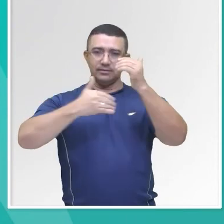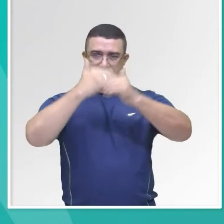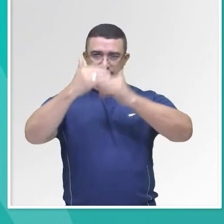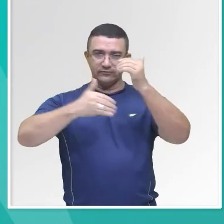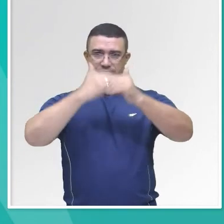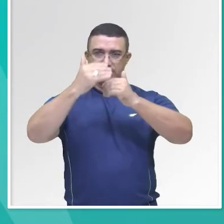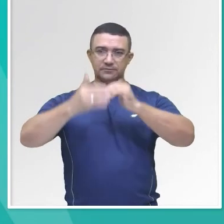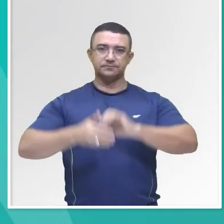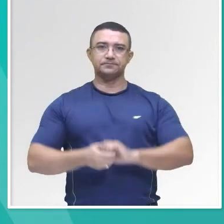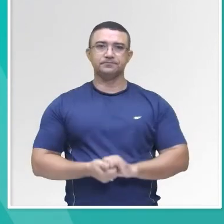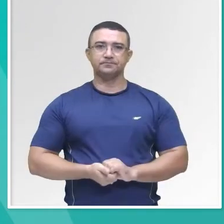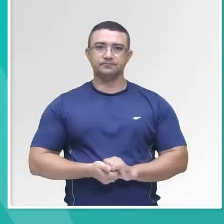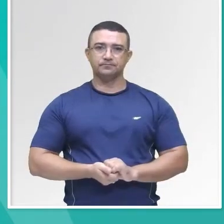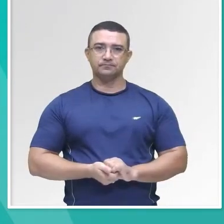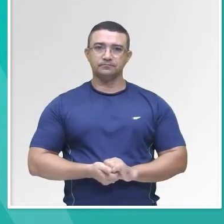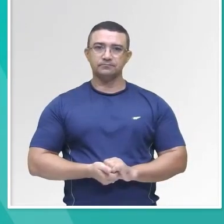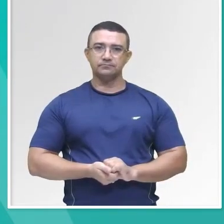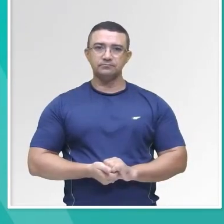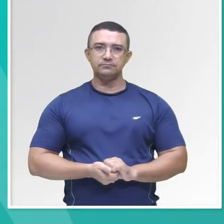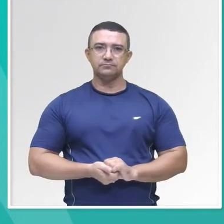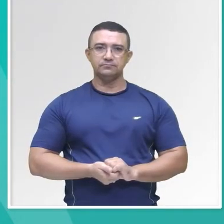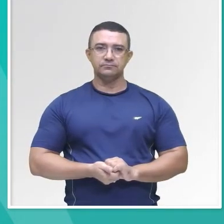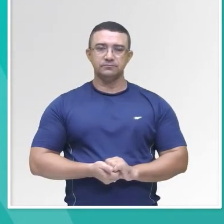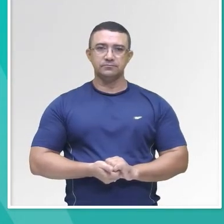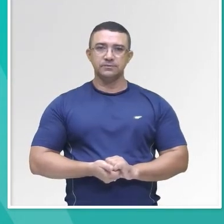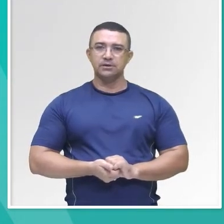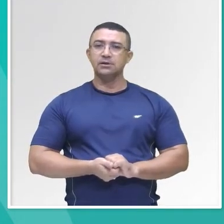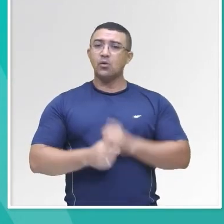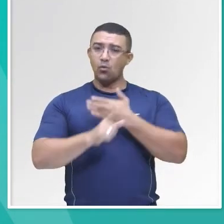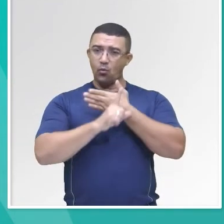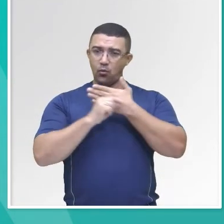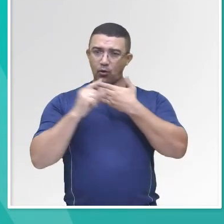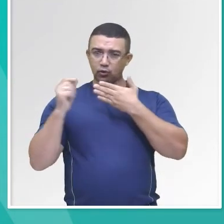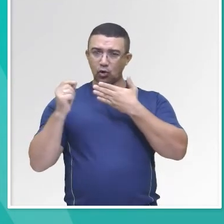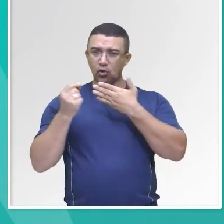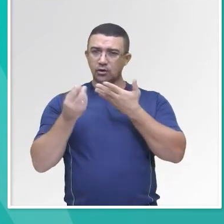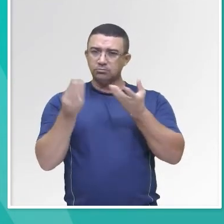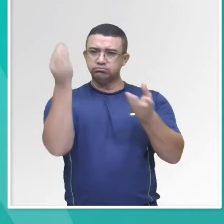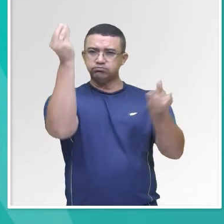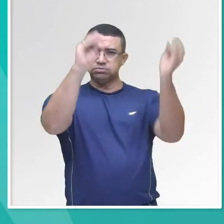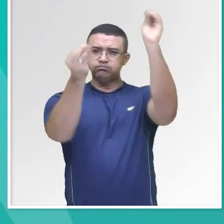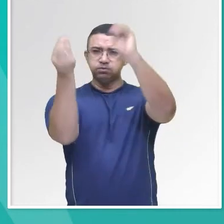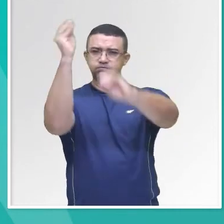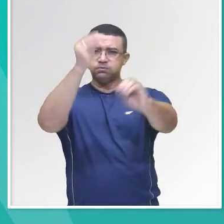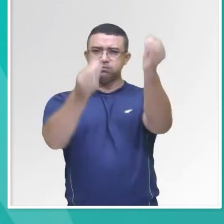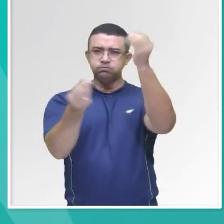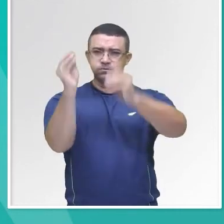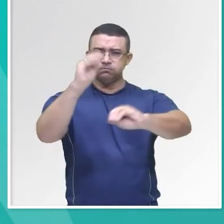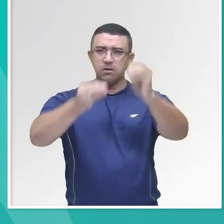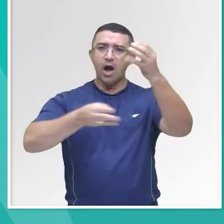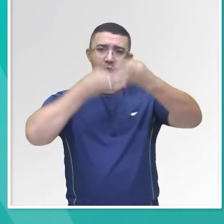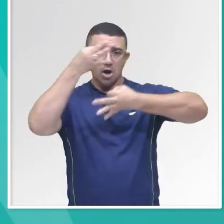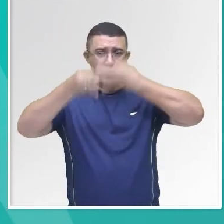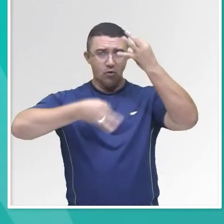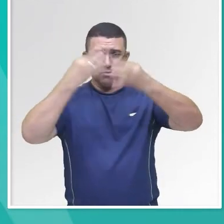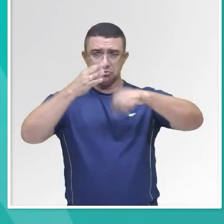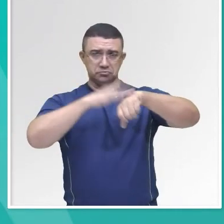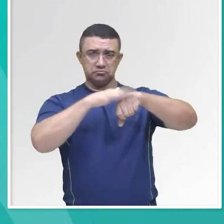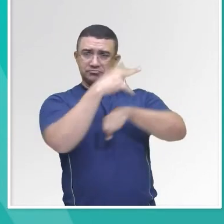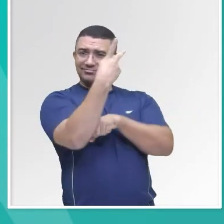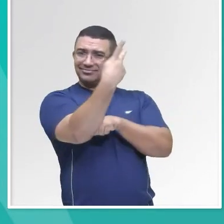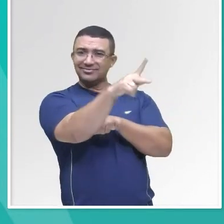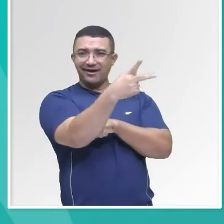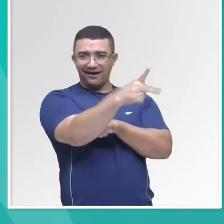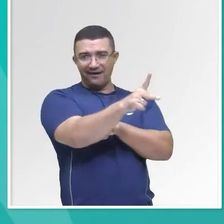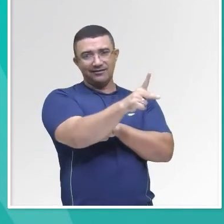plaquinha, né? Ele vai jogando argumentos dele. O que ele pensa sobre isso?